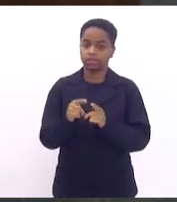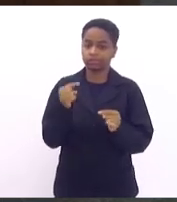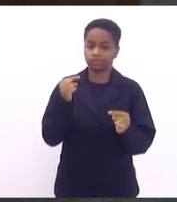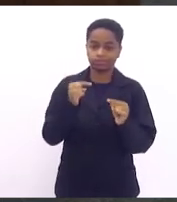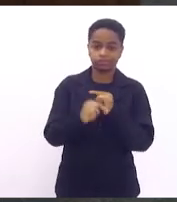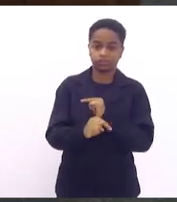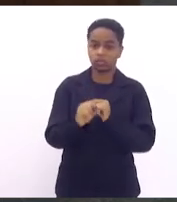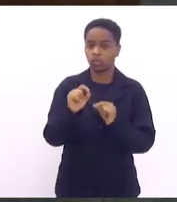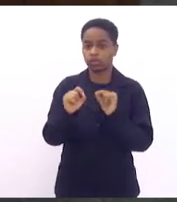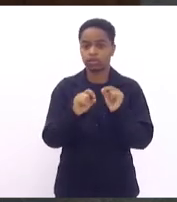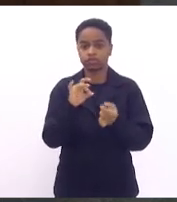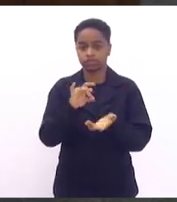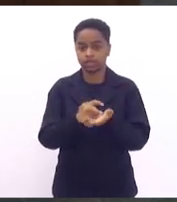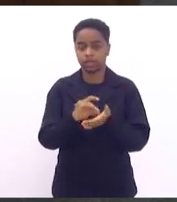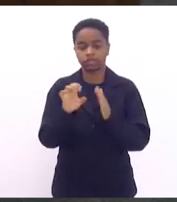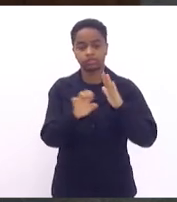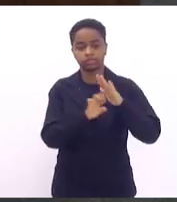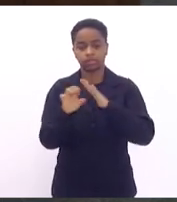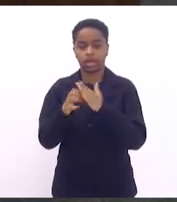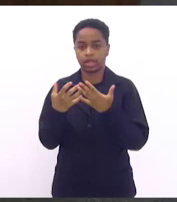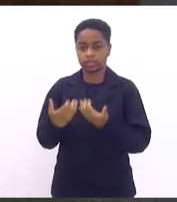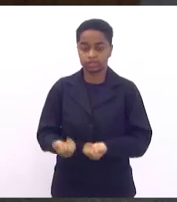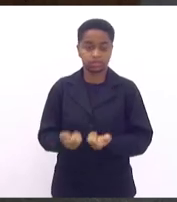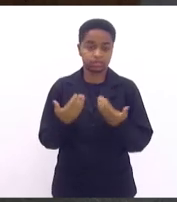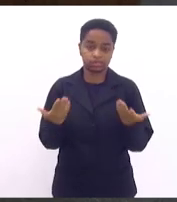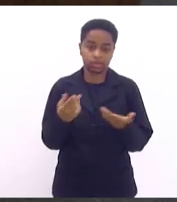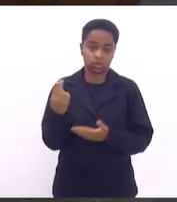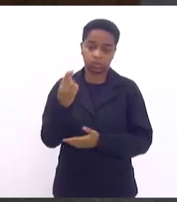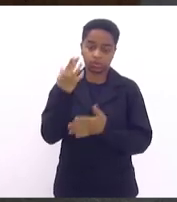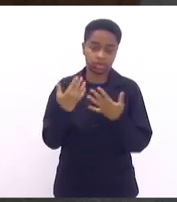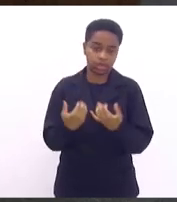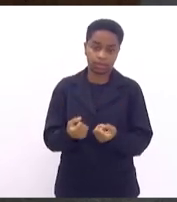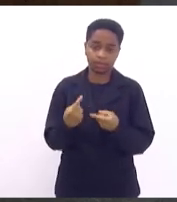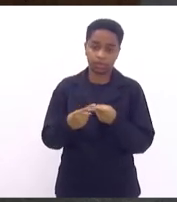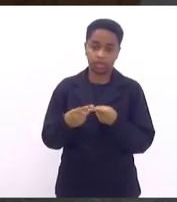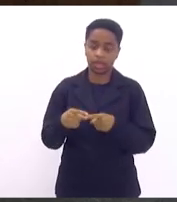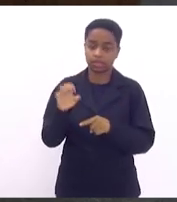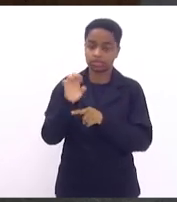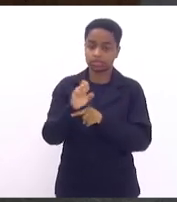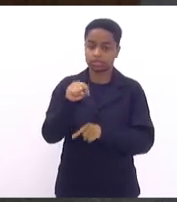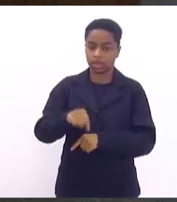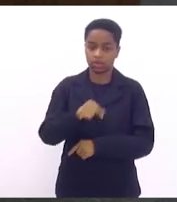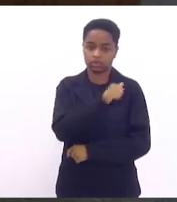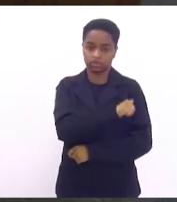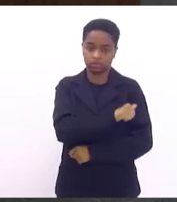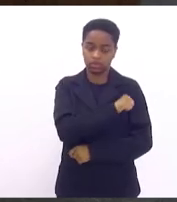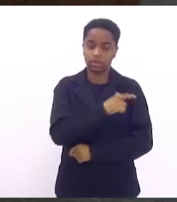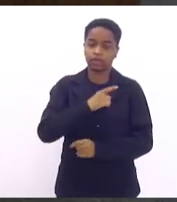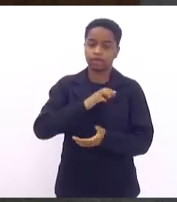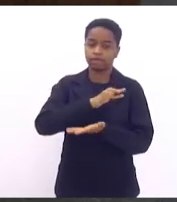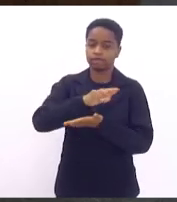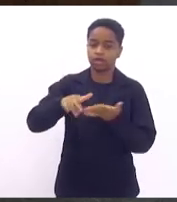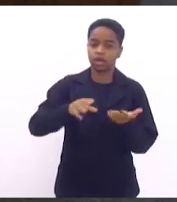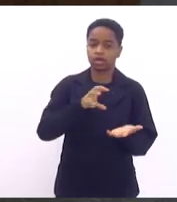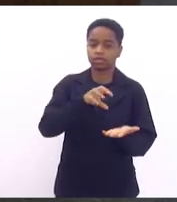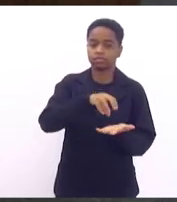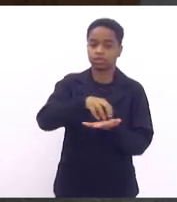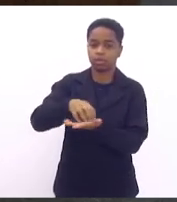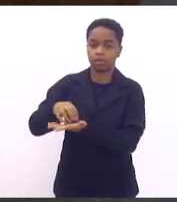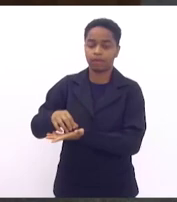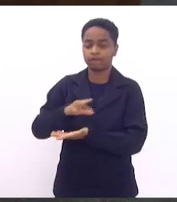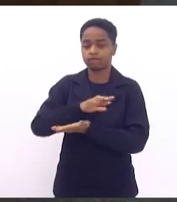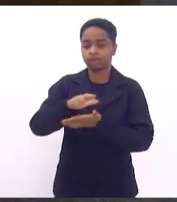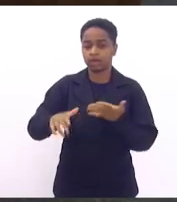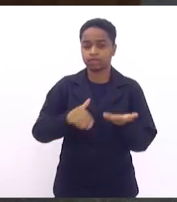aceitam. Então, essa é uma situação inaceitável. A gente tem no próprio estado do Rio de Janeiro várias unidades, várias secretarias